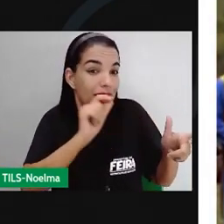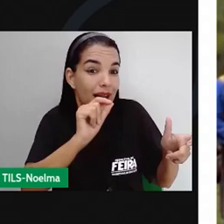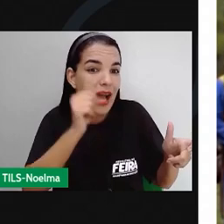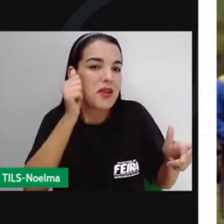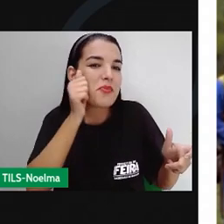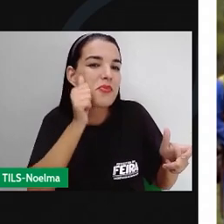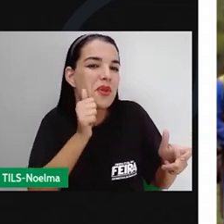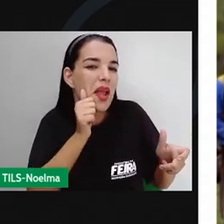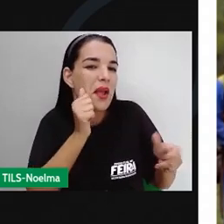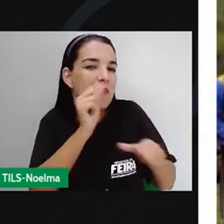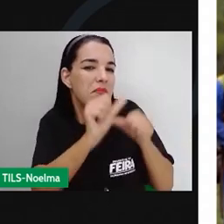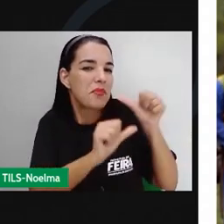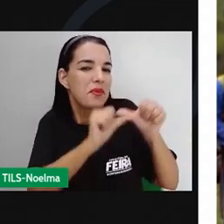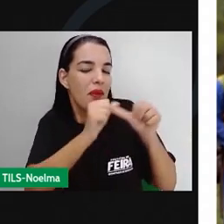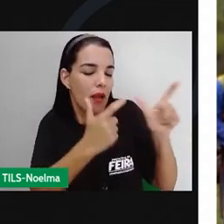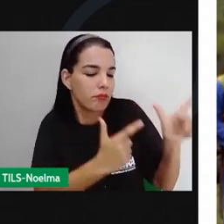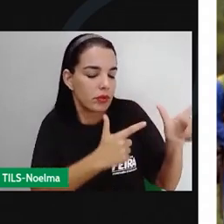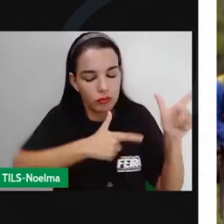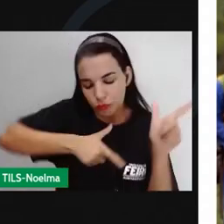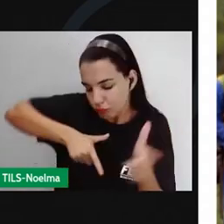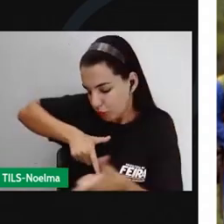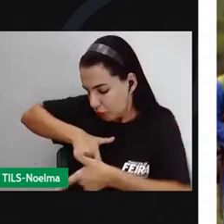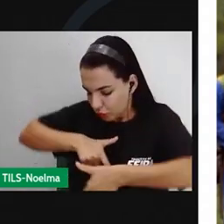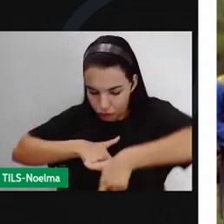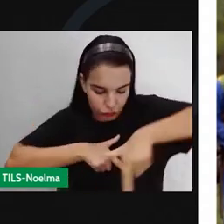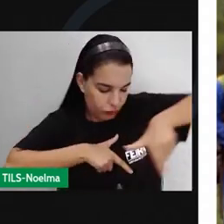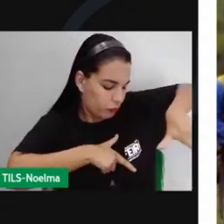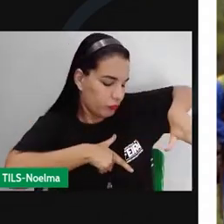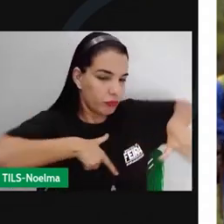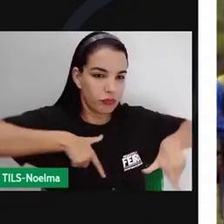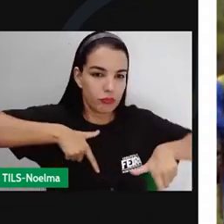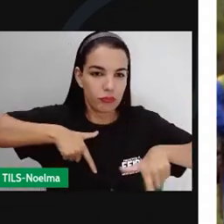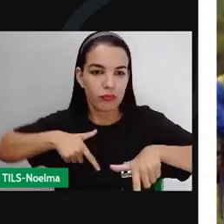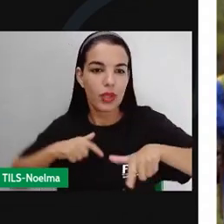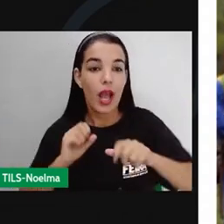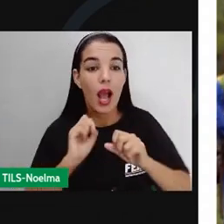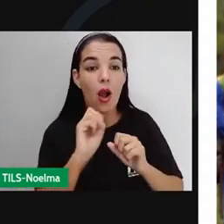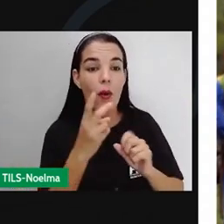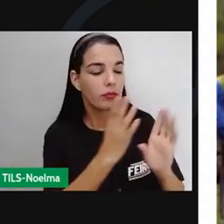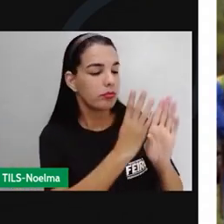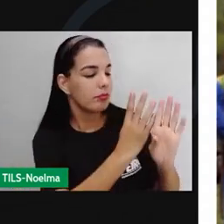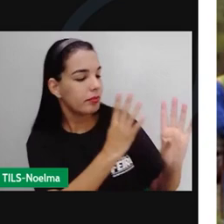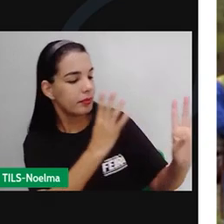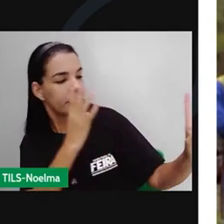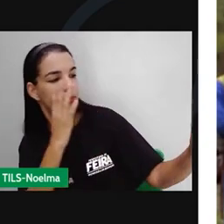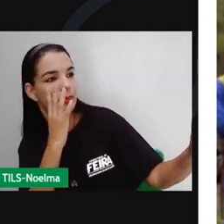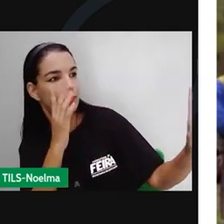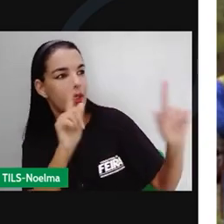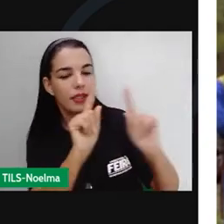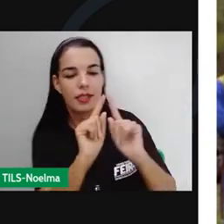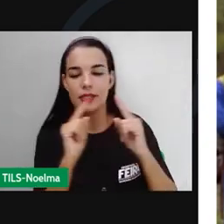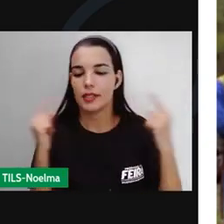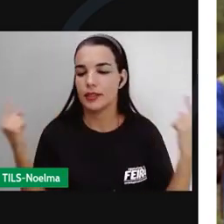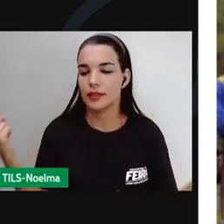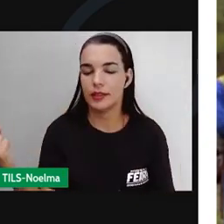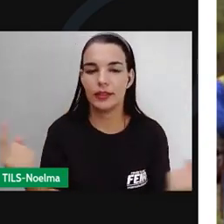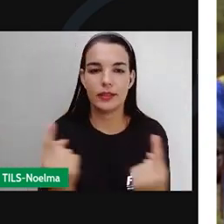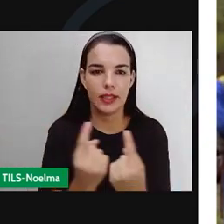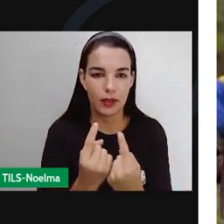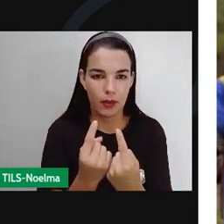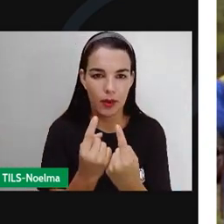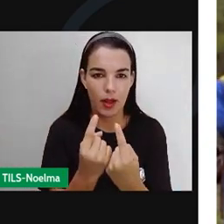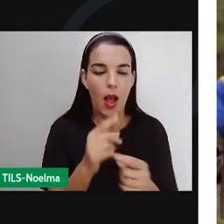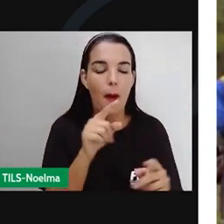indiana, dançavam em círculos. Normalmente o da frente ficava puxando as loas, puxando os versos e os demais